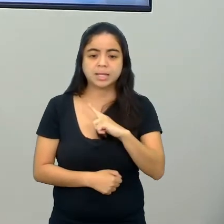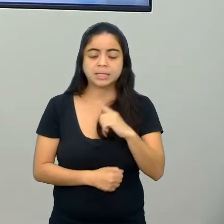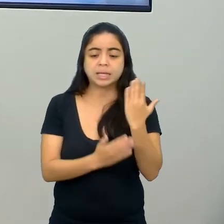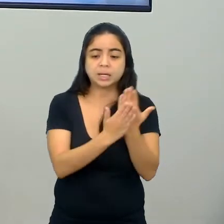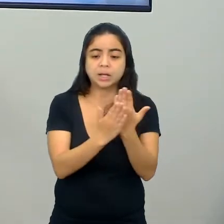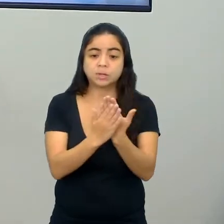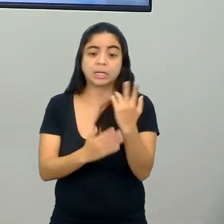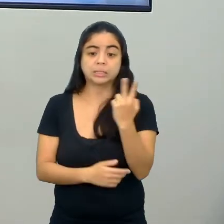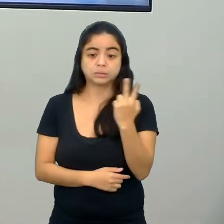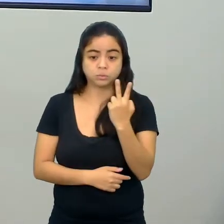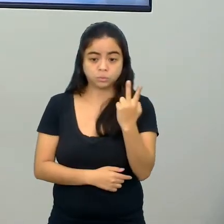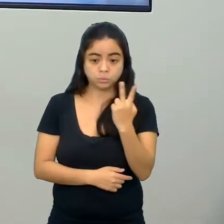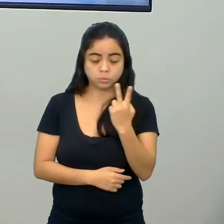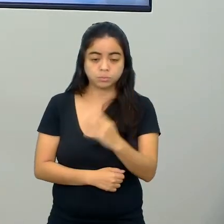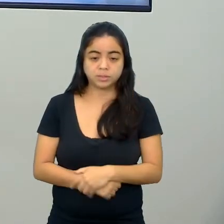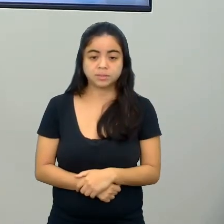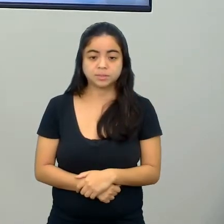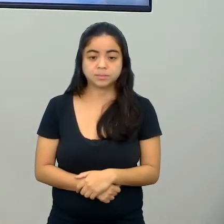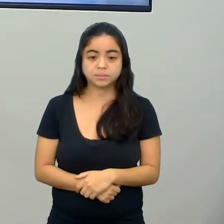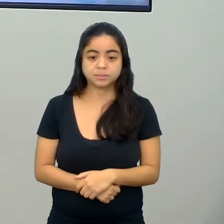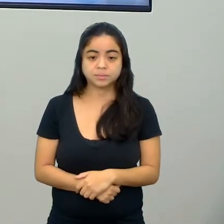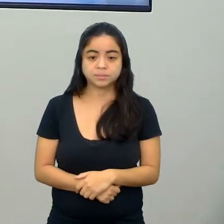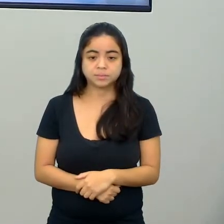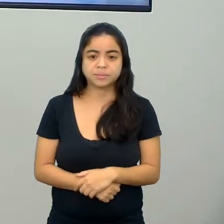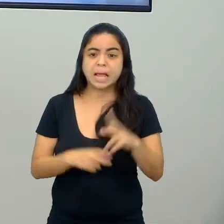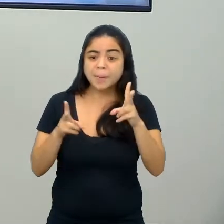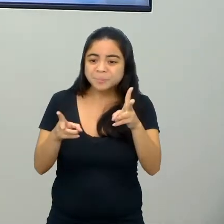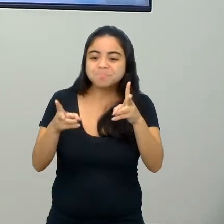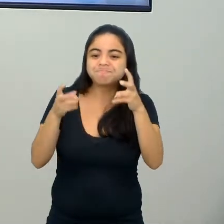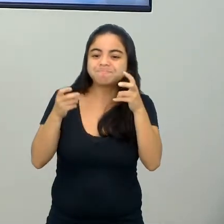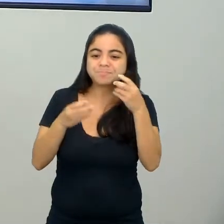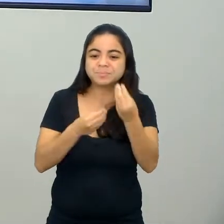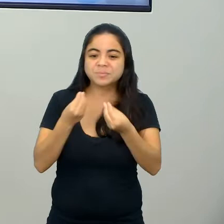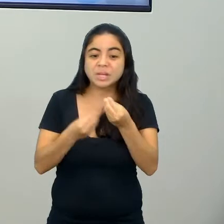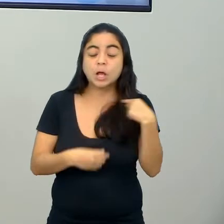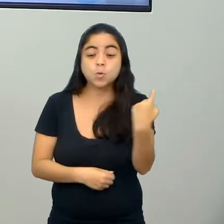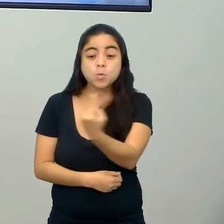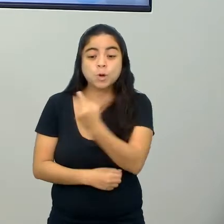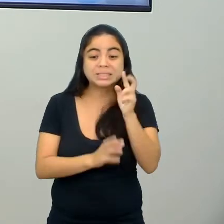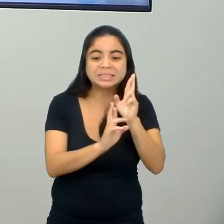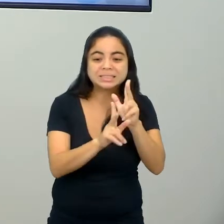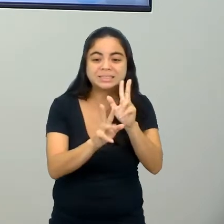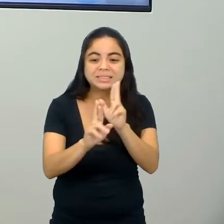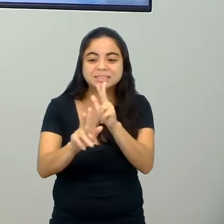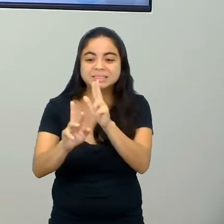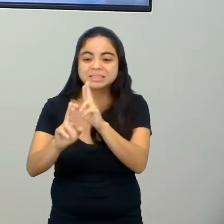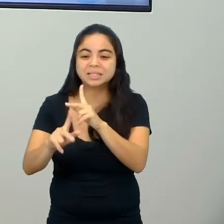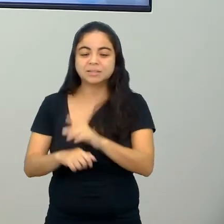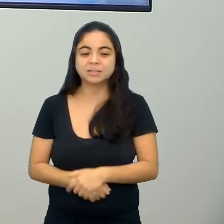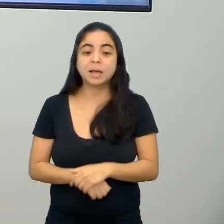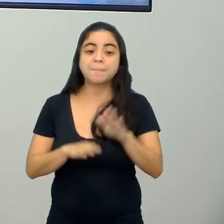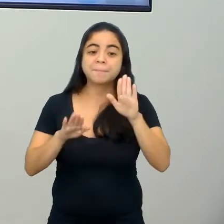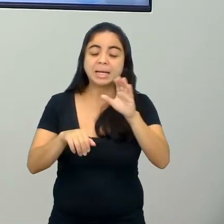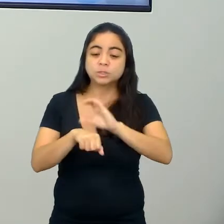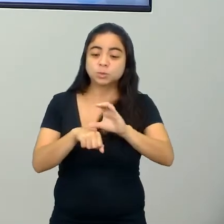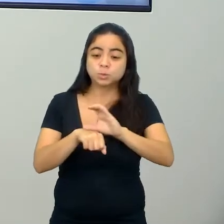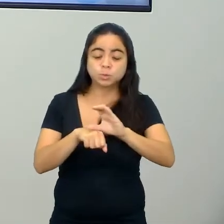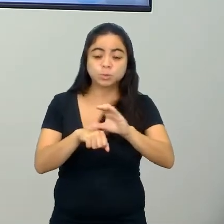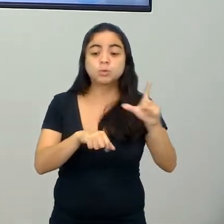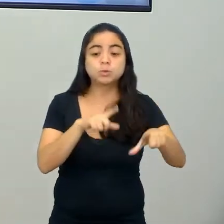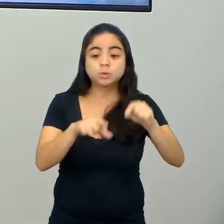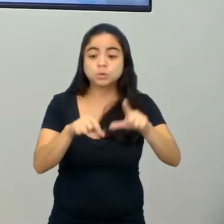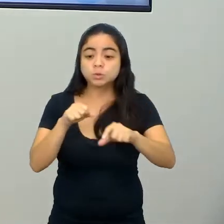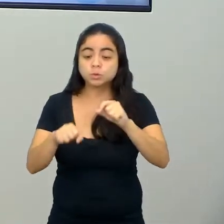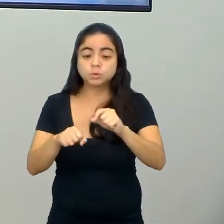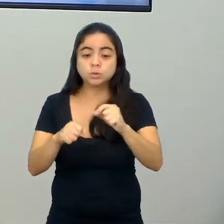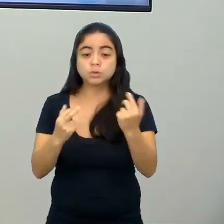em duplas, é muito perceptível como nós somos diferentes, mesmo que a gente tenha feito muitas escolhas e tenha